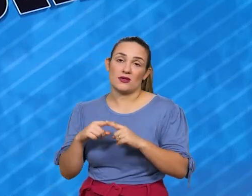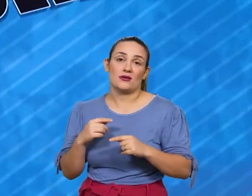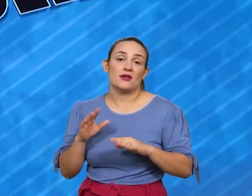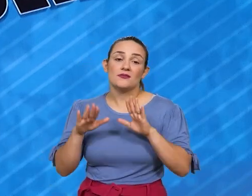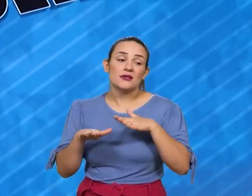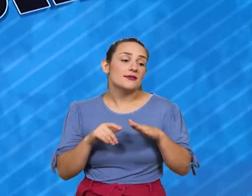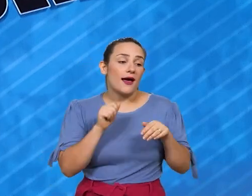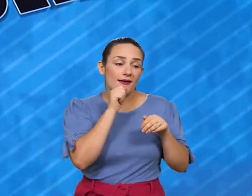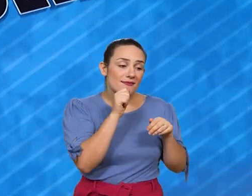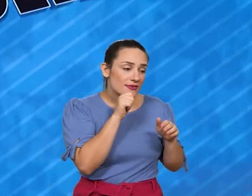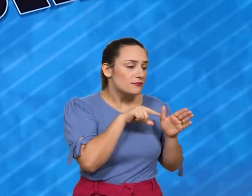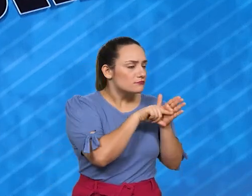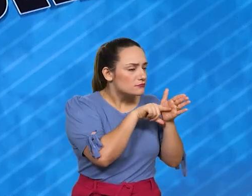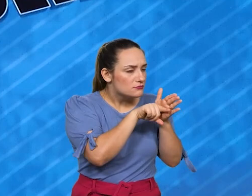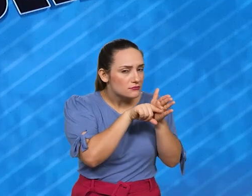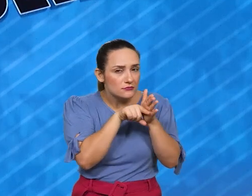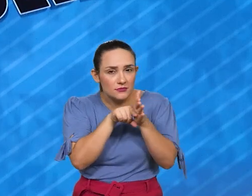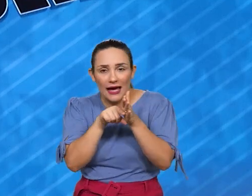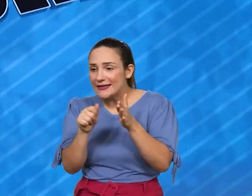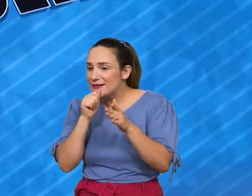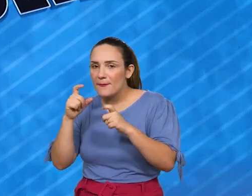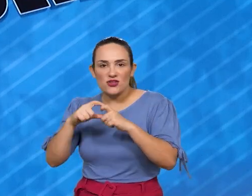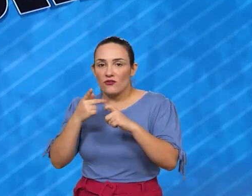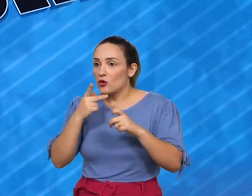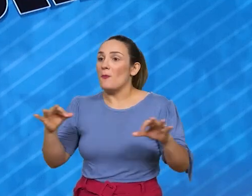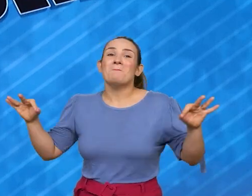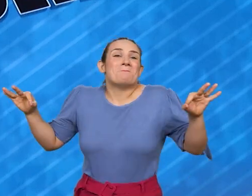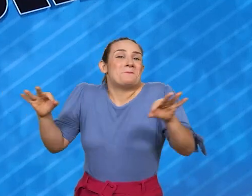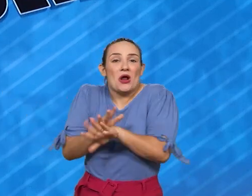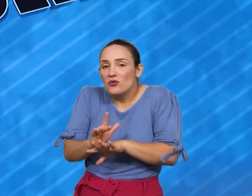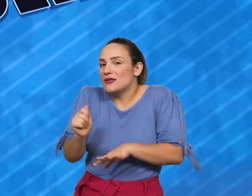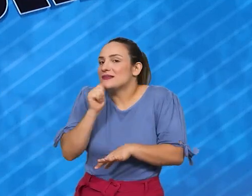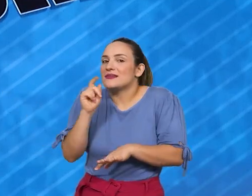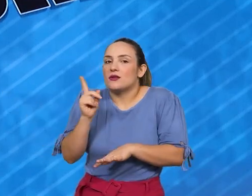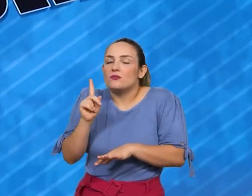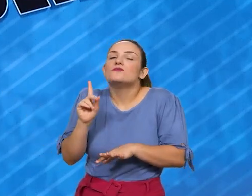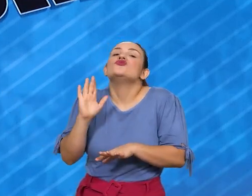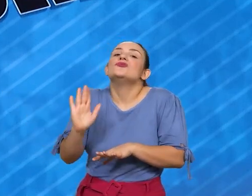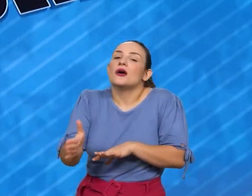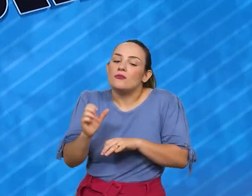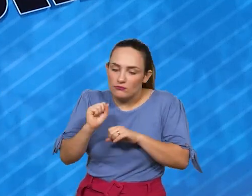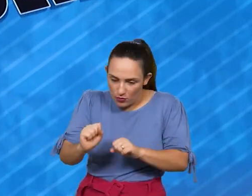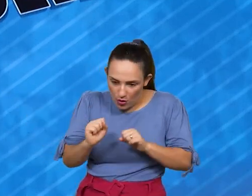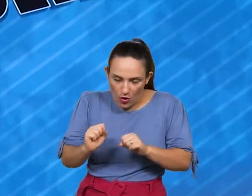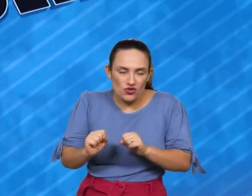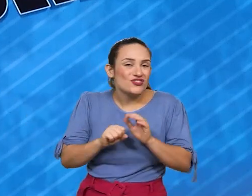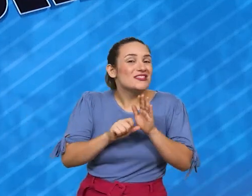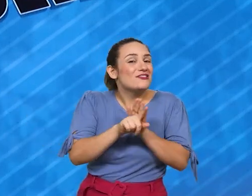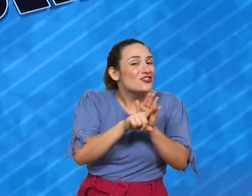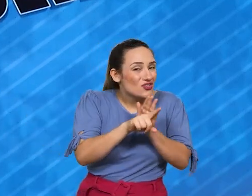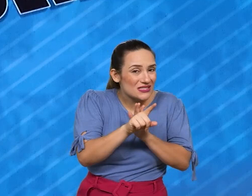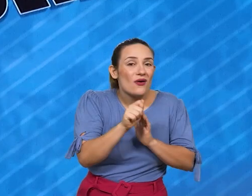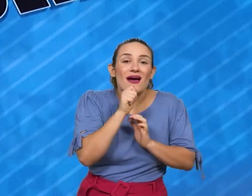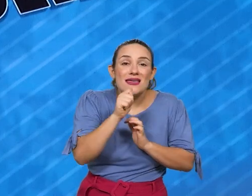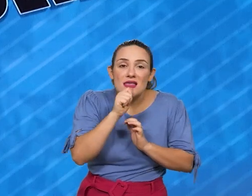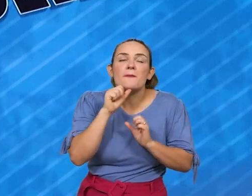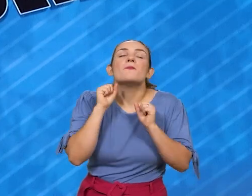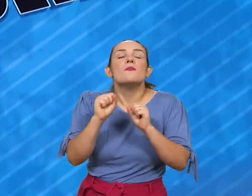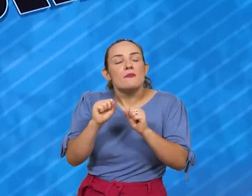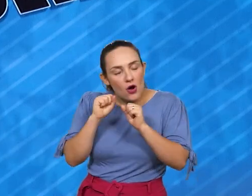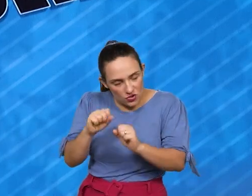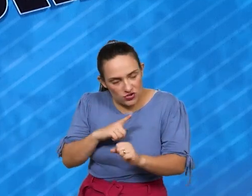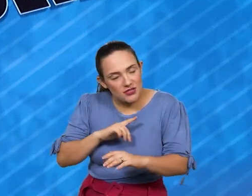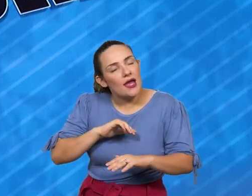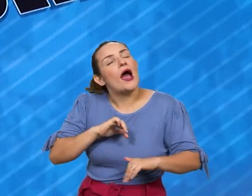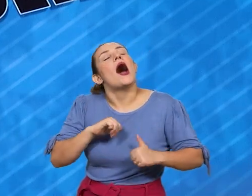autismo, ainda que ela não tenha o quadro fechado, quando ela está em investigação, ela já tem o direito de ser devidamente estimulada